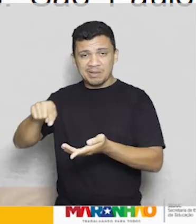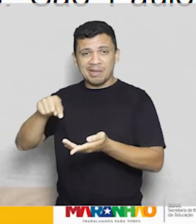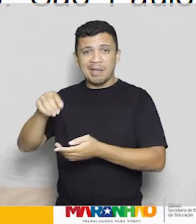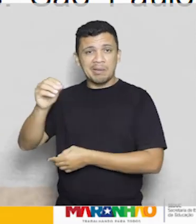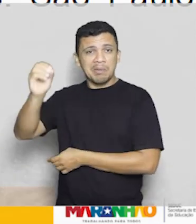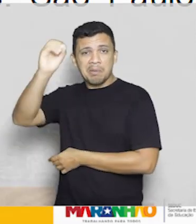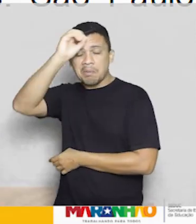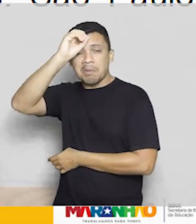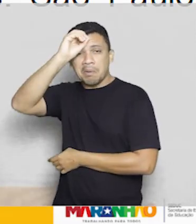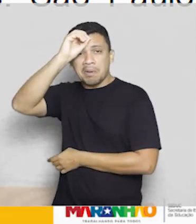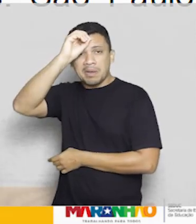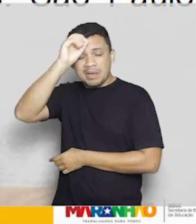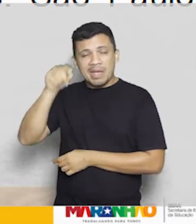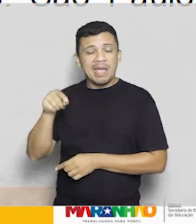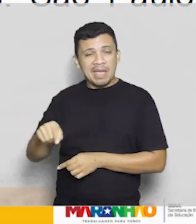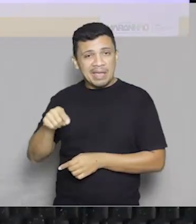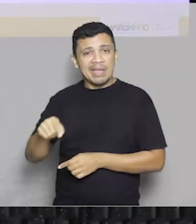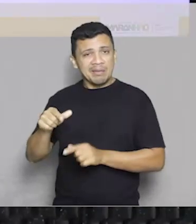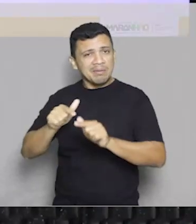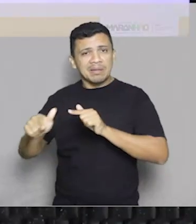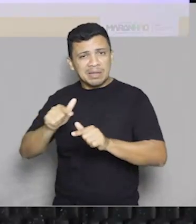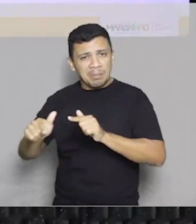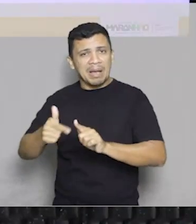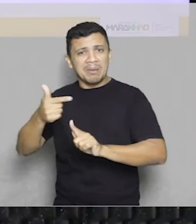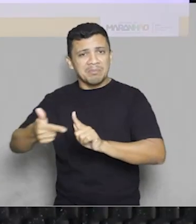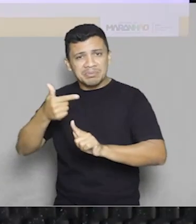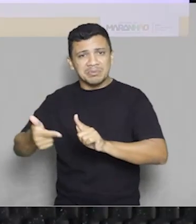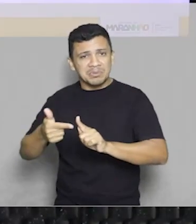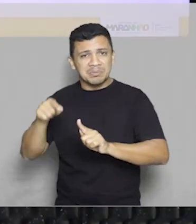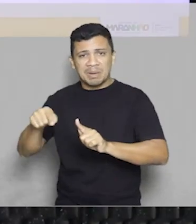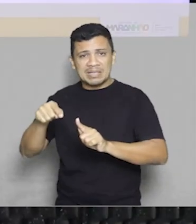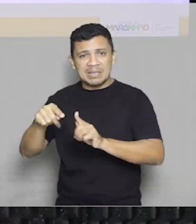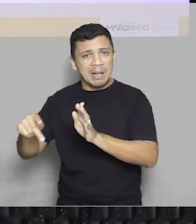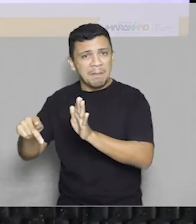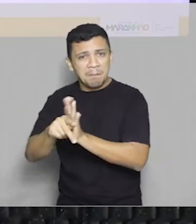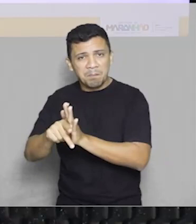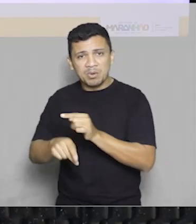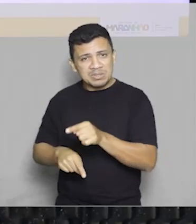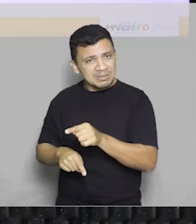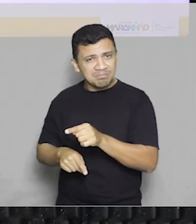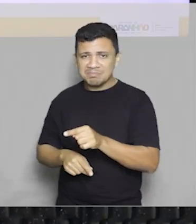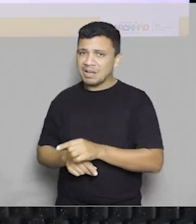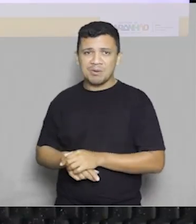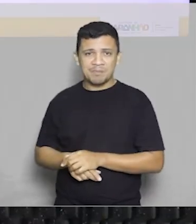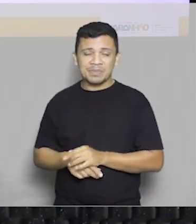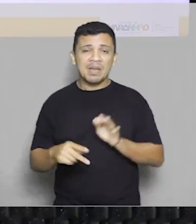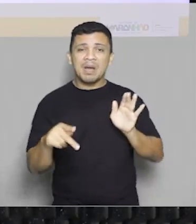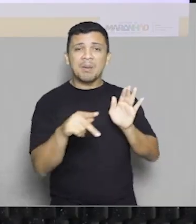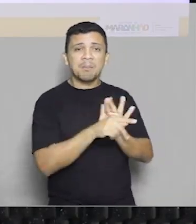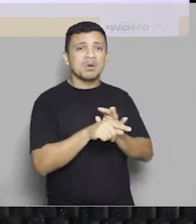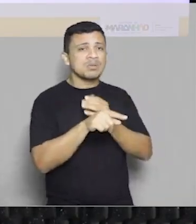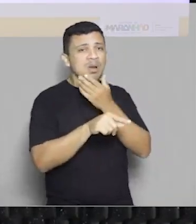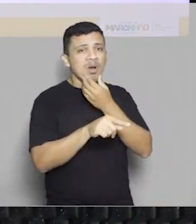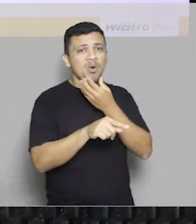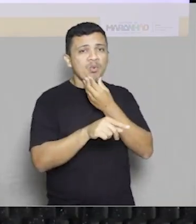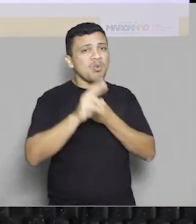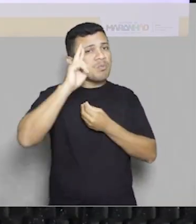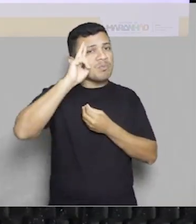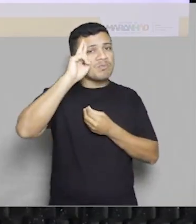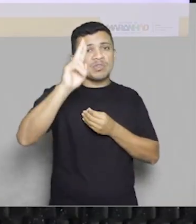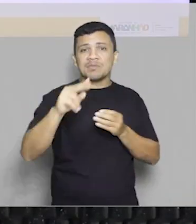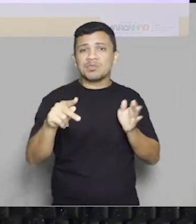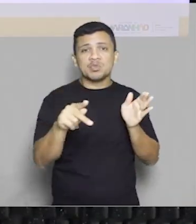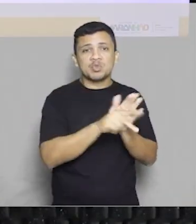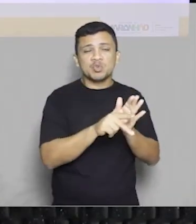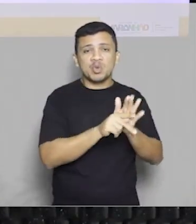produz, mas não tem a posse daquilo que ele produz. A posse do que é produzido pertence ao seu patrão, ao dono da fábrica, no